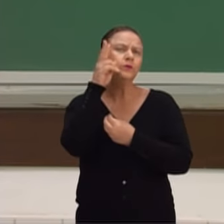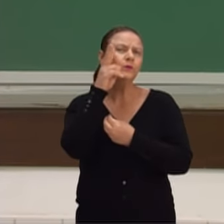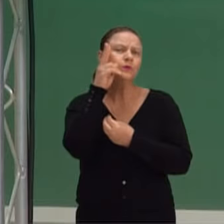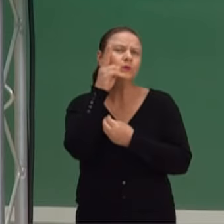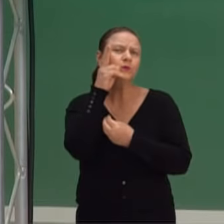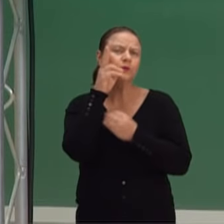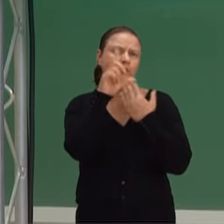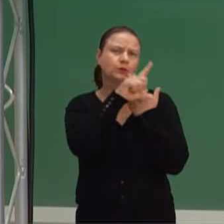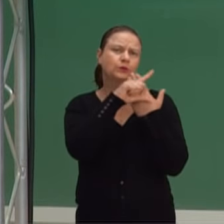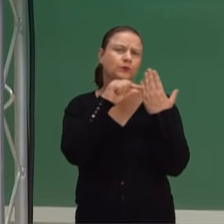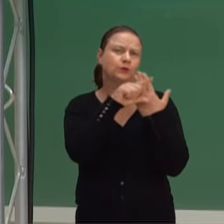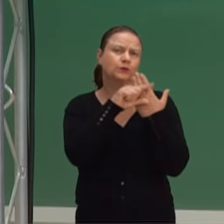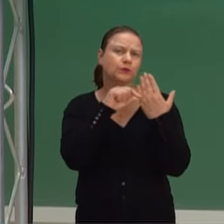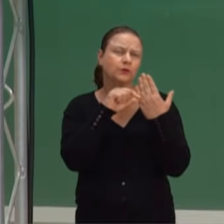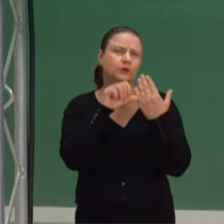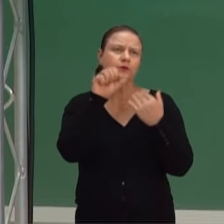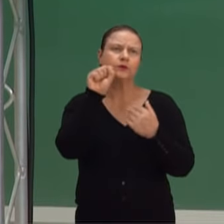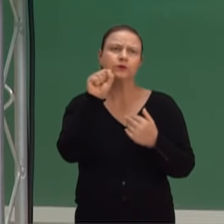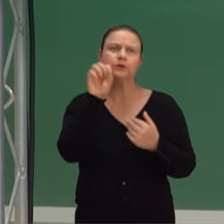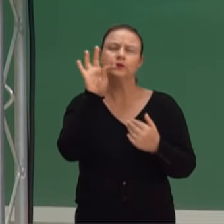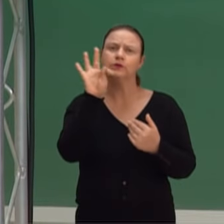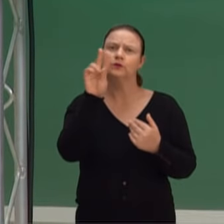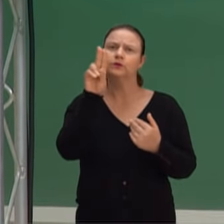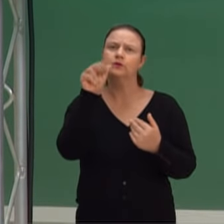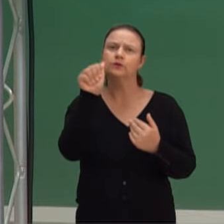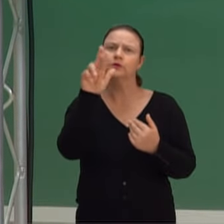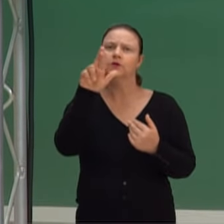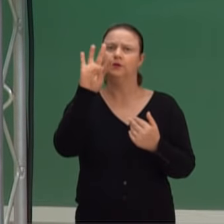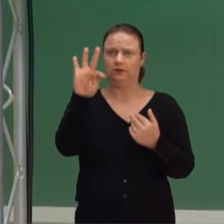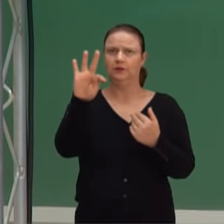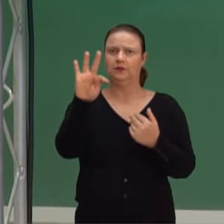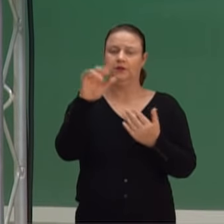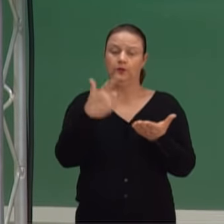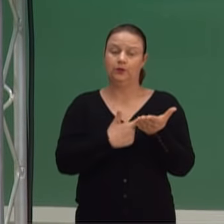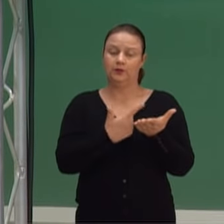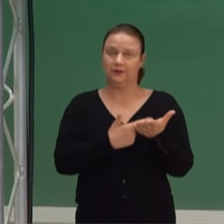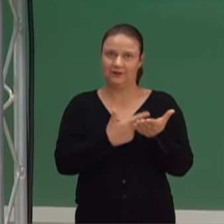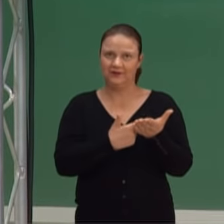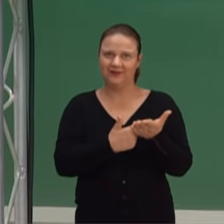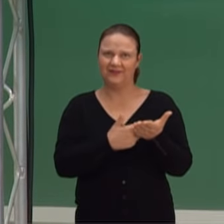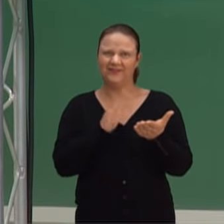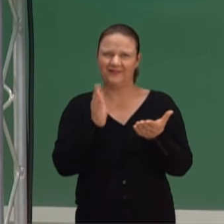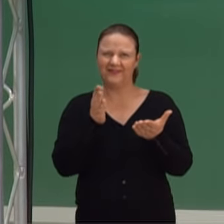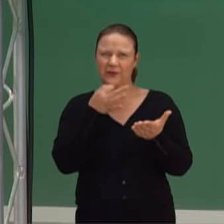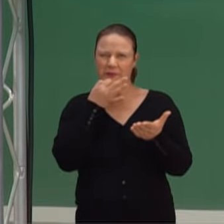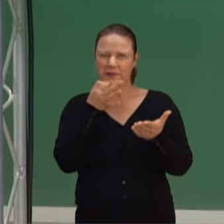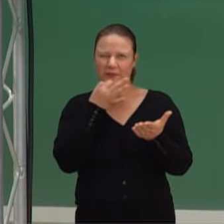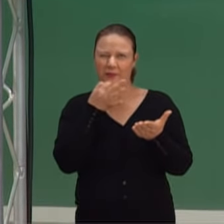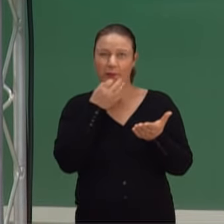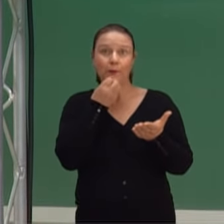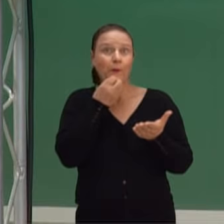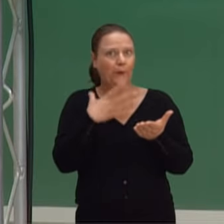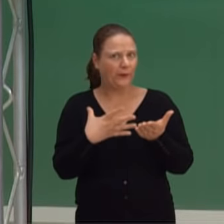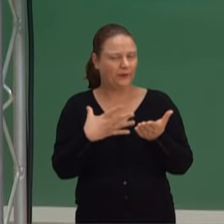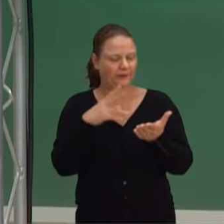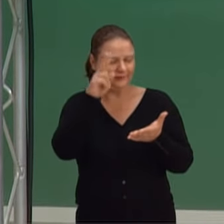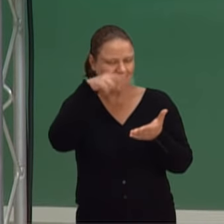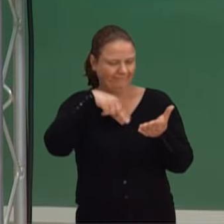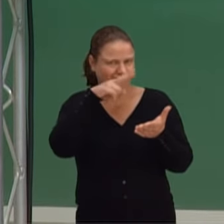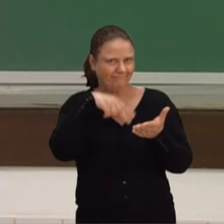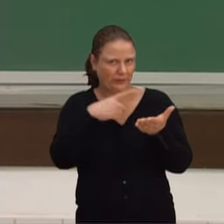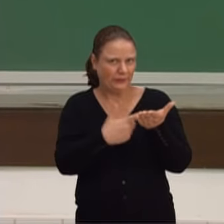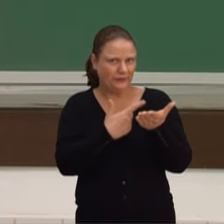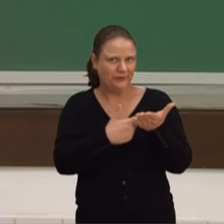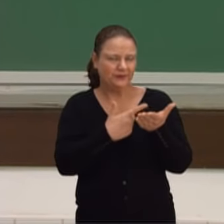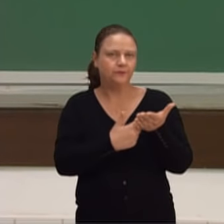Schwartz, lembra que eu citei o livro dele numa última aula nossa? O livro Segredos Internos? É uma boa dica de leitura para você. De novo, ele